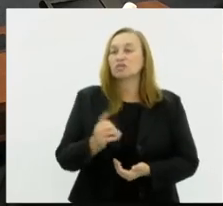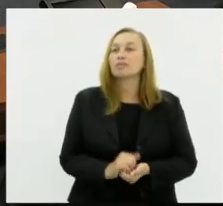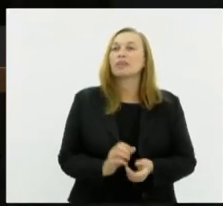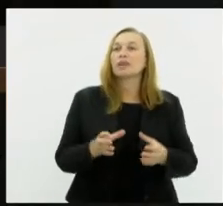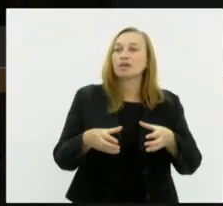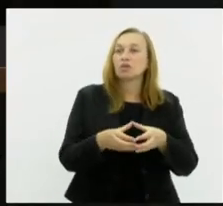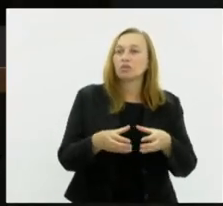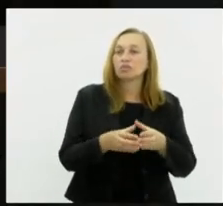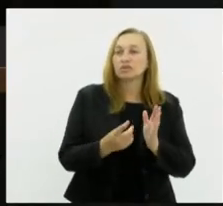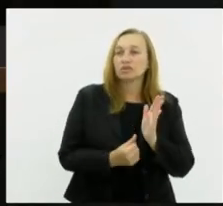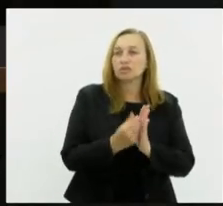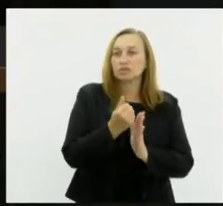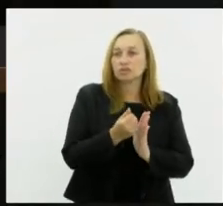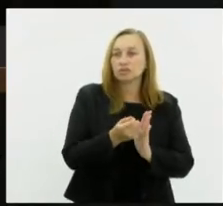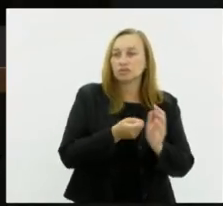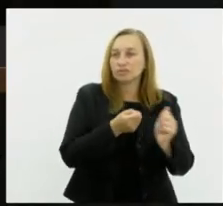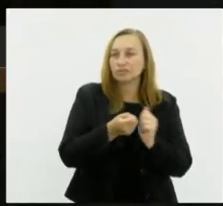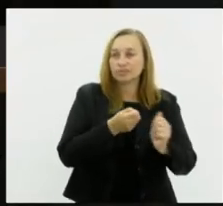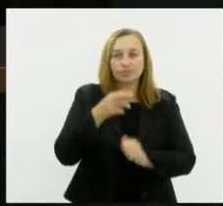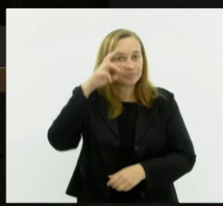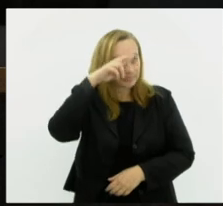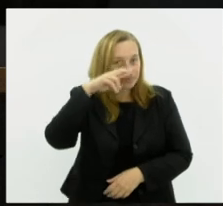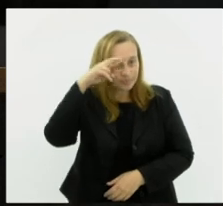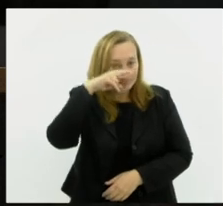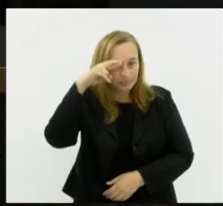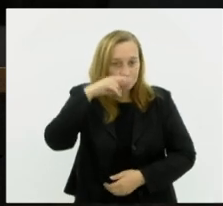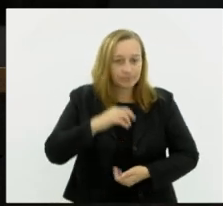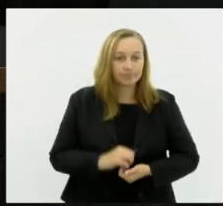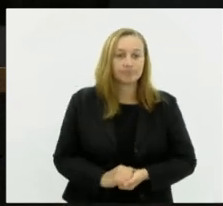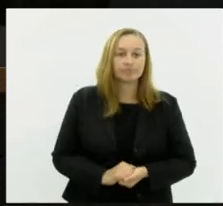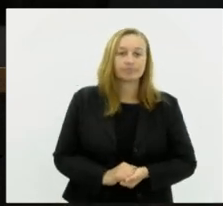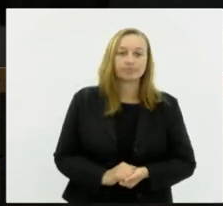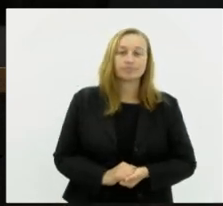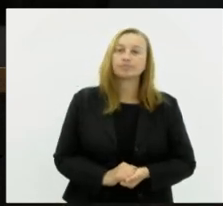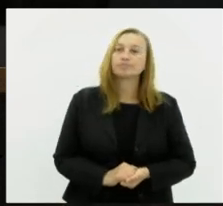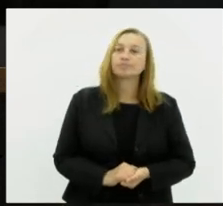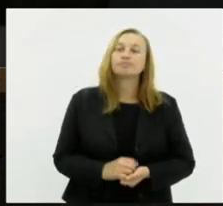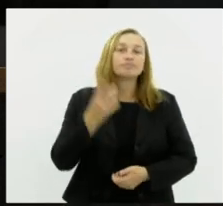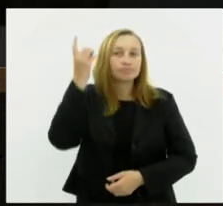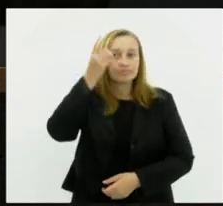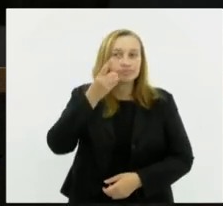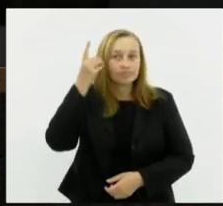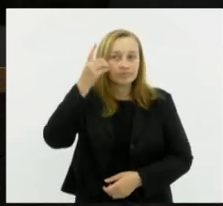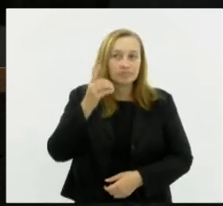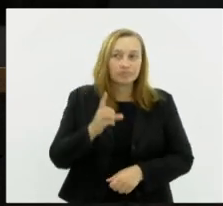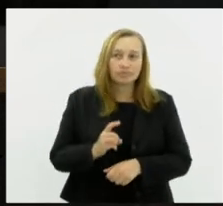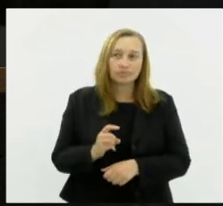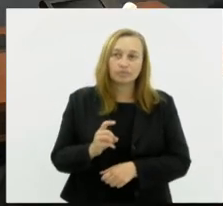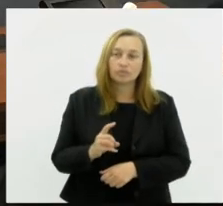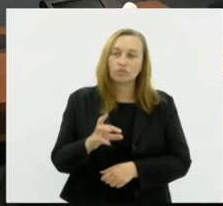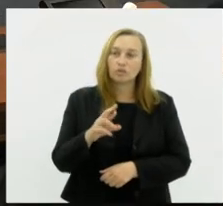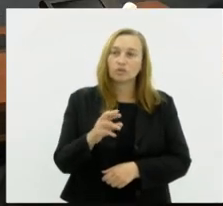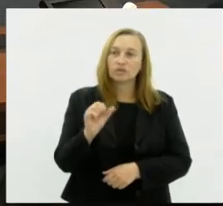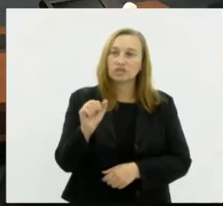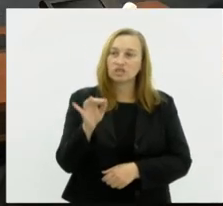de Orçamento, Finanças, Fiscalização Financeira e Controle, deputado doutor Serginho.